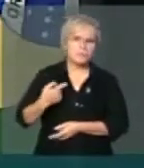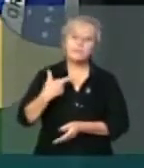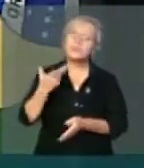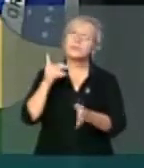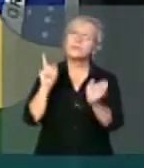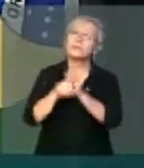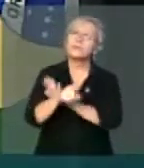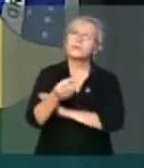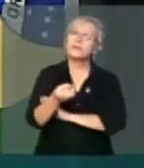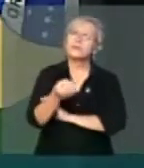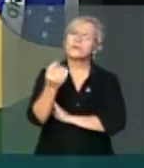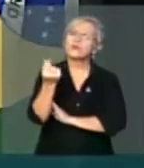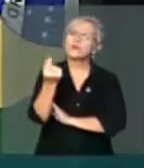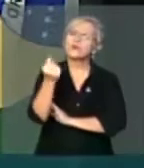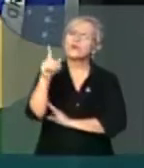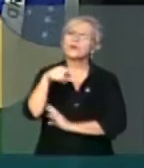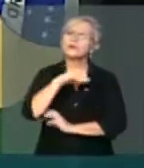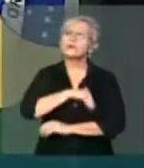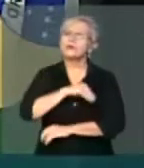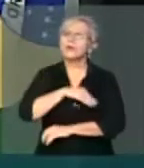perguntar quanto ganha um general.